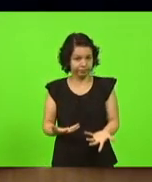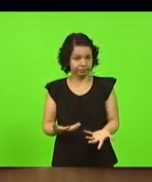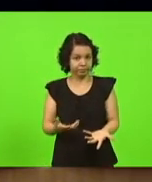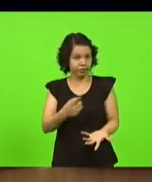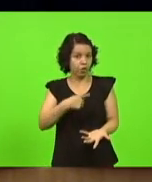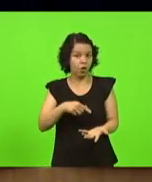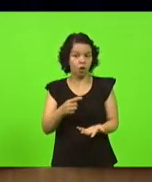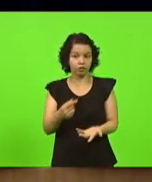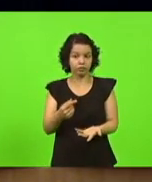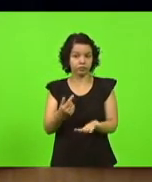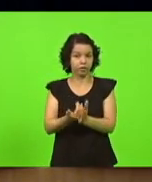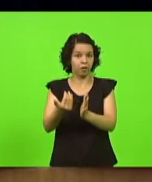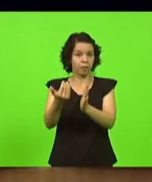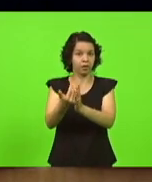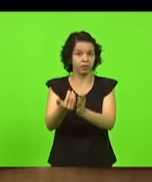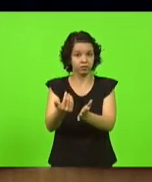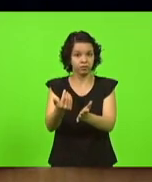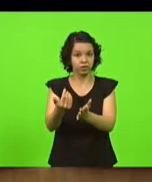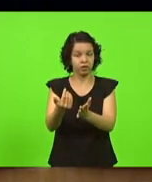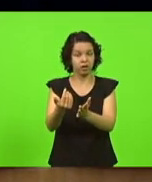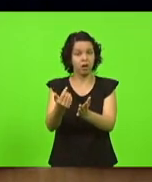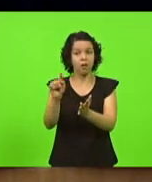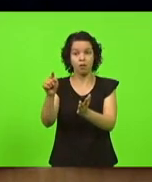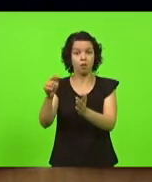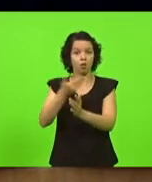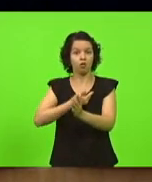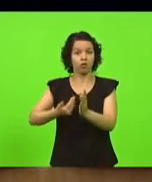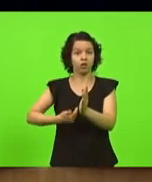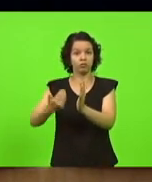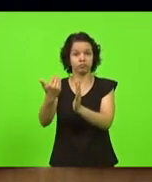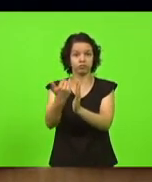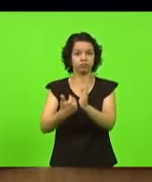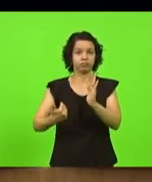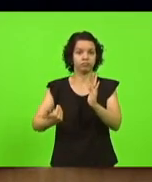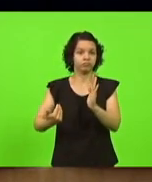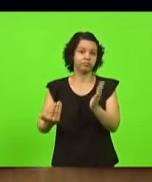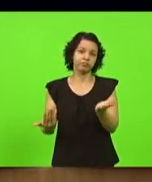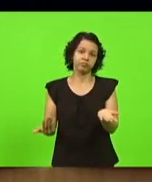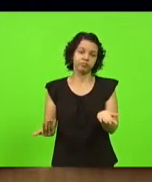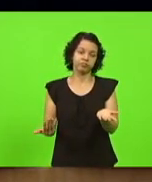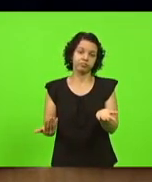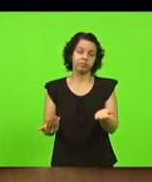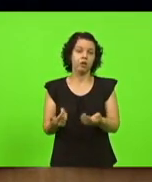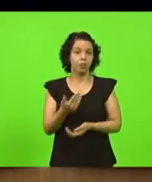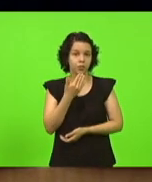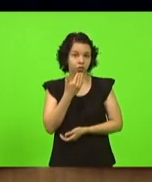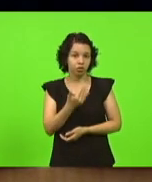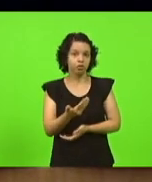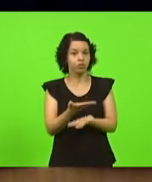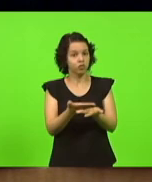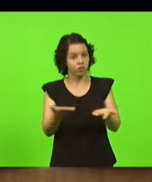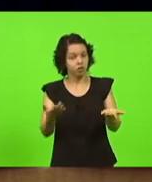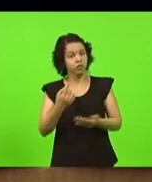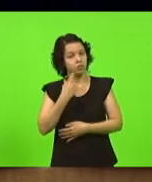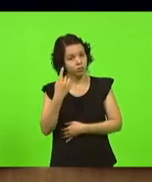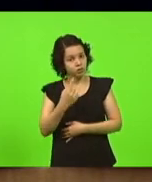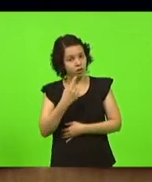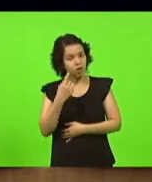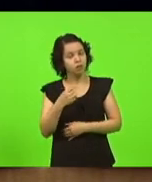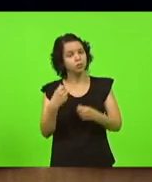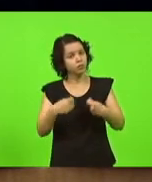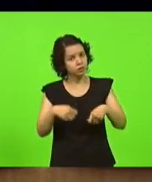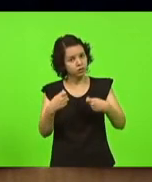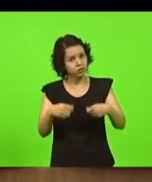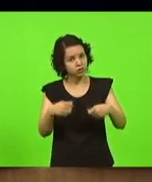será consumido pelo próprio governo. Então, eu quero pedir encarecidamente aos nossos colegas que façam uma correção